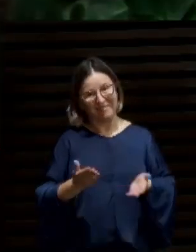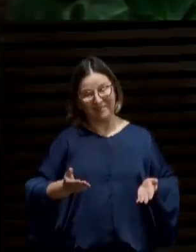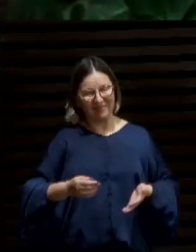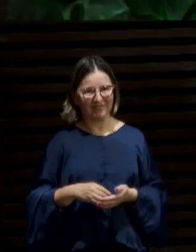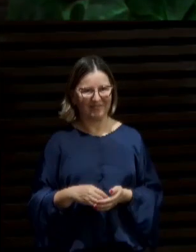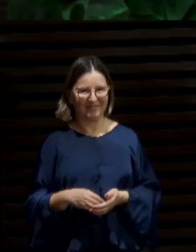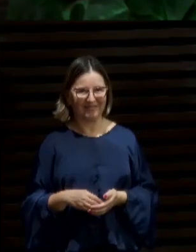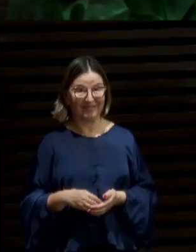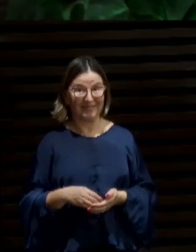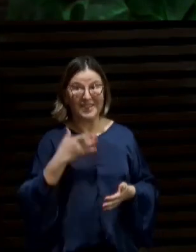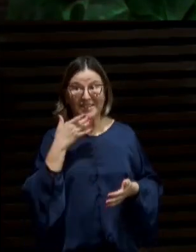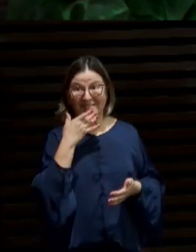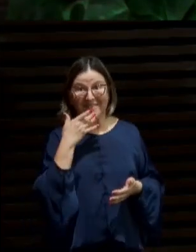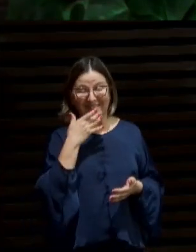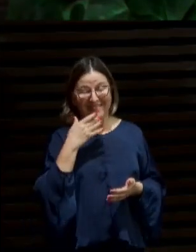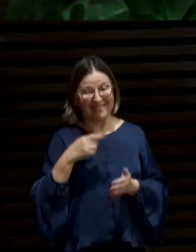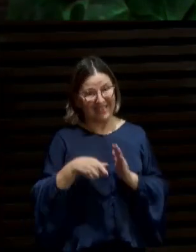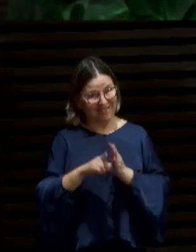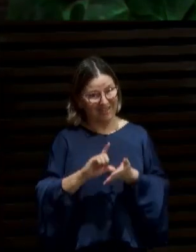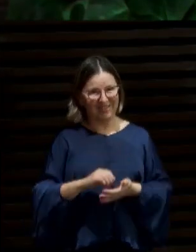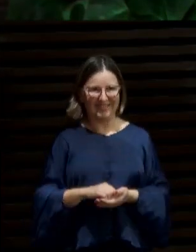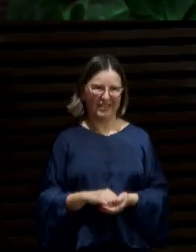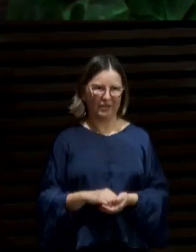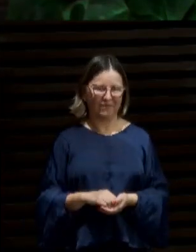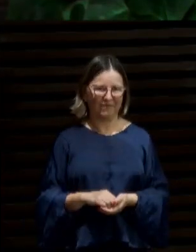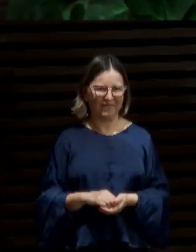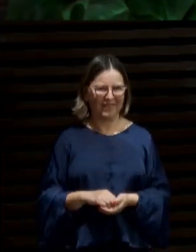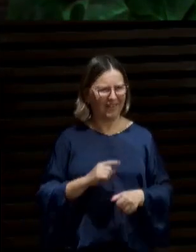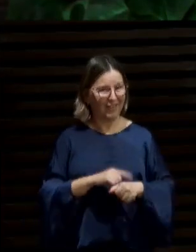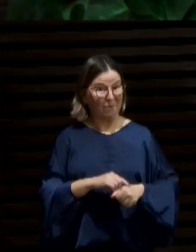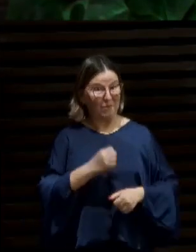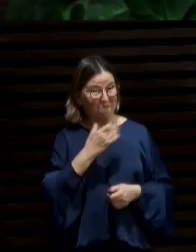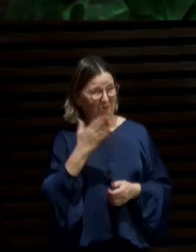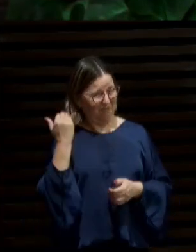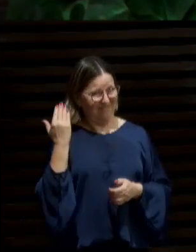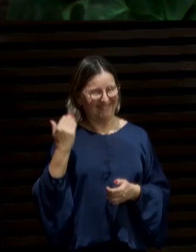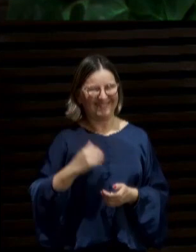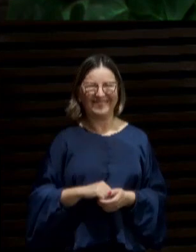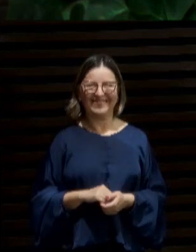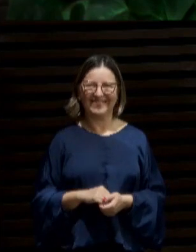Ai, que coisa boa. O tempo bom aquele.